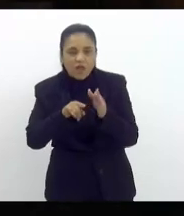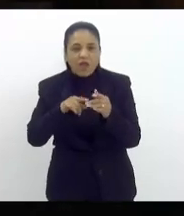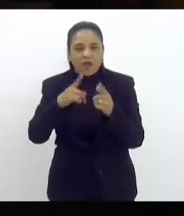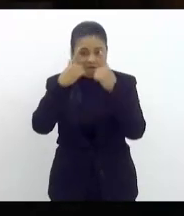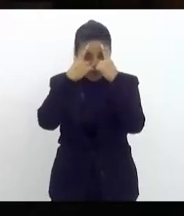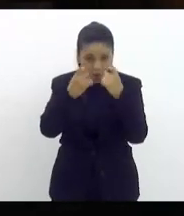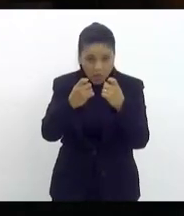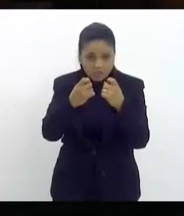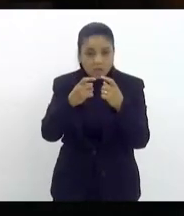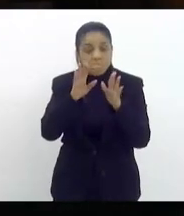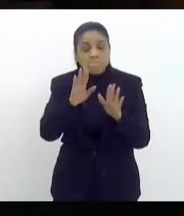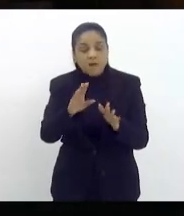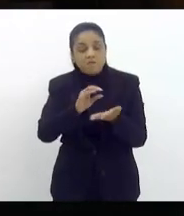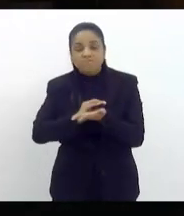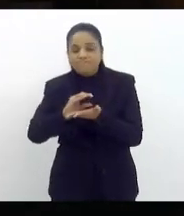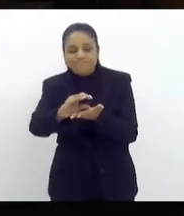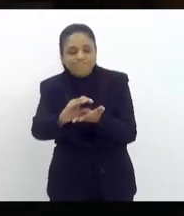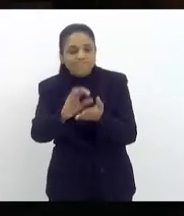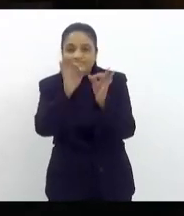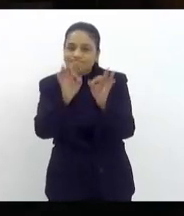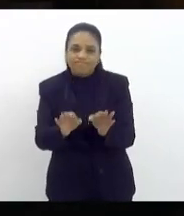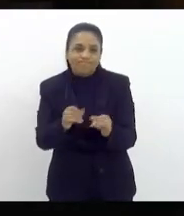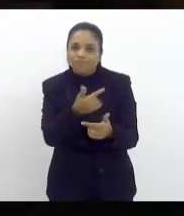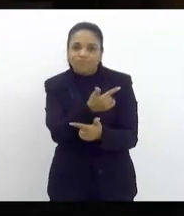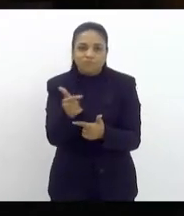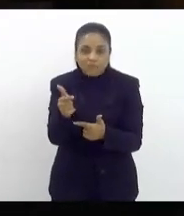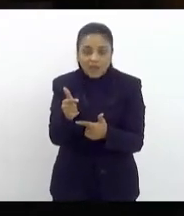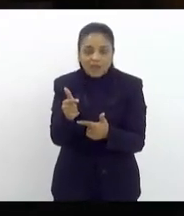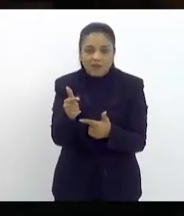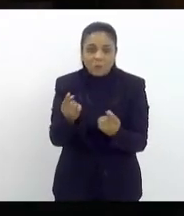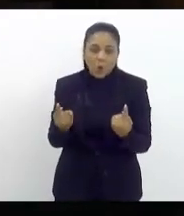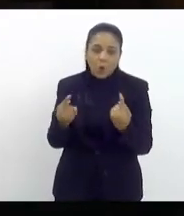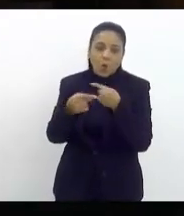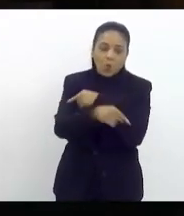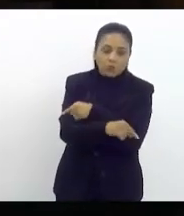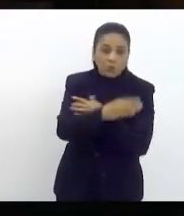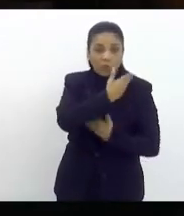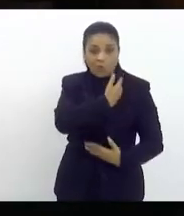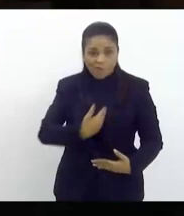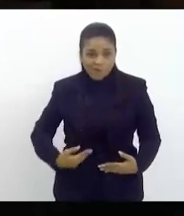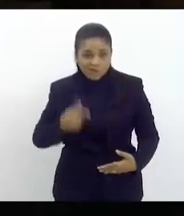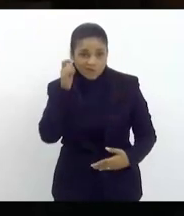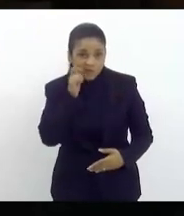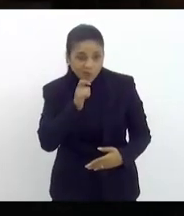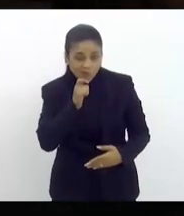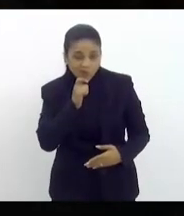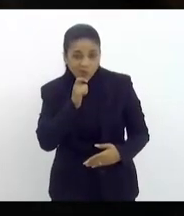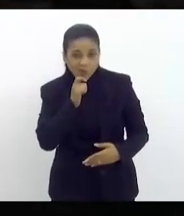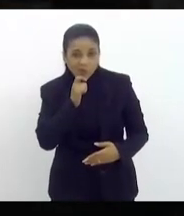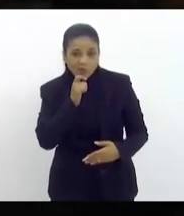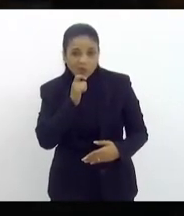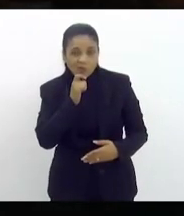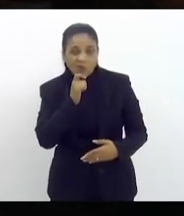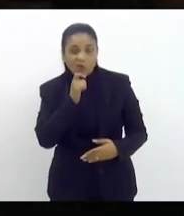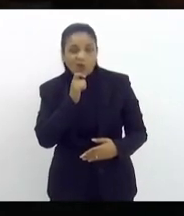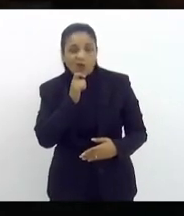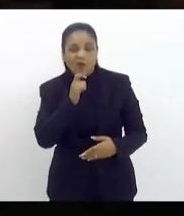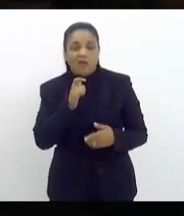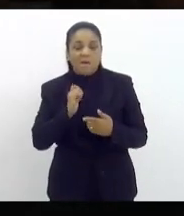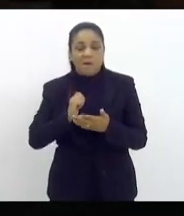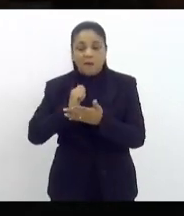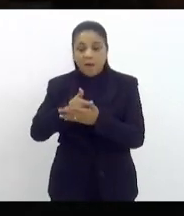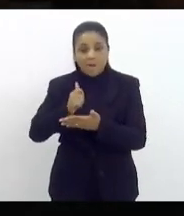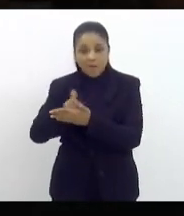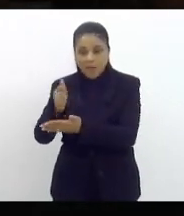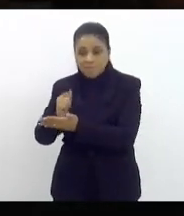alocado de maneira satisfatória. Pelo contrário, o governador aumenta a sua máquina de guerra, a